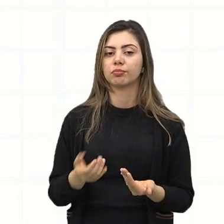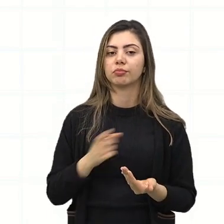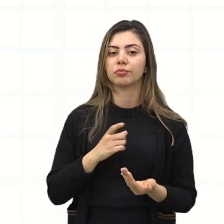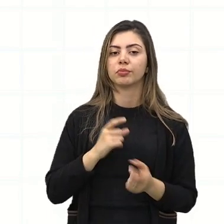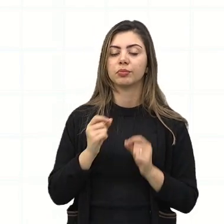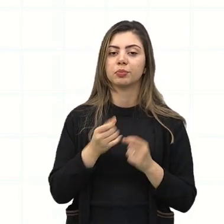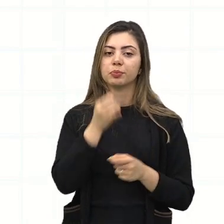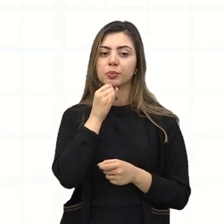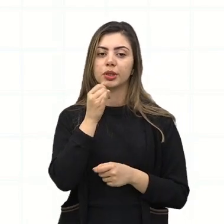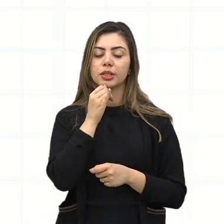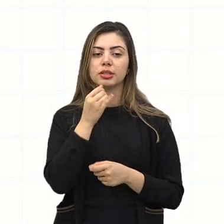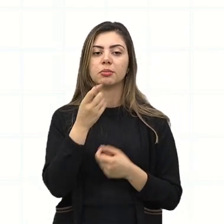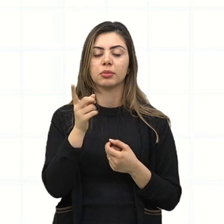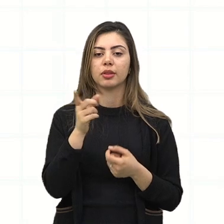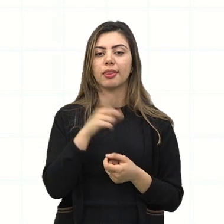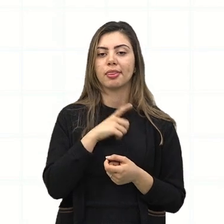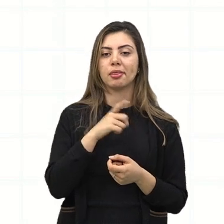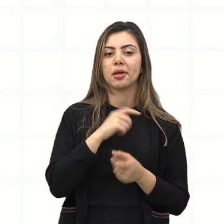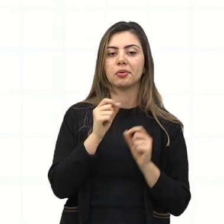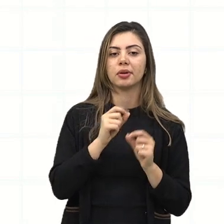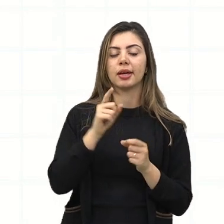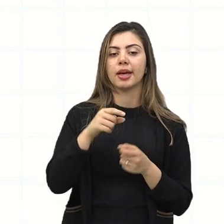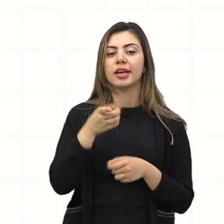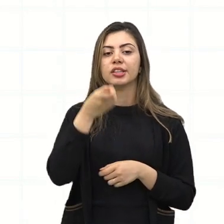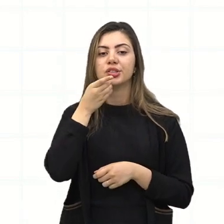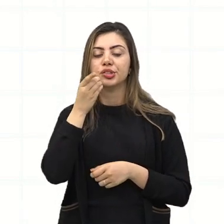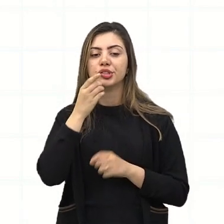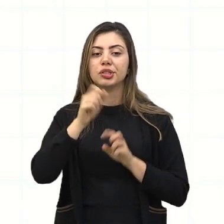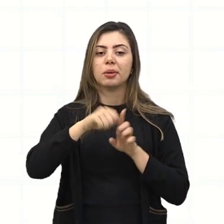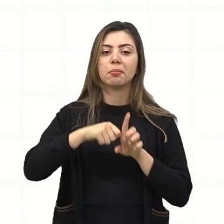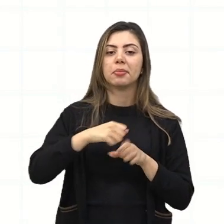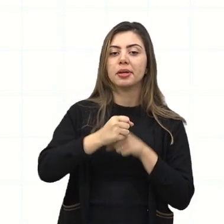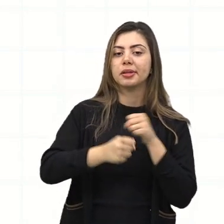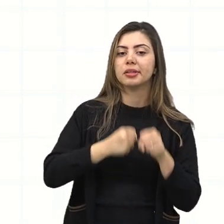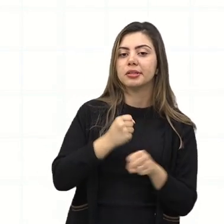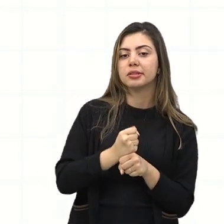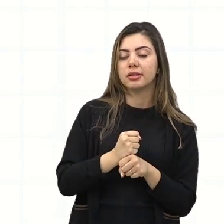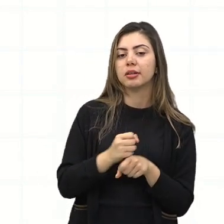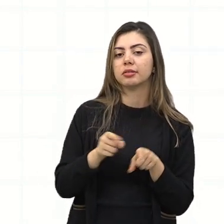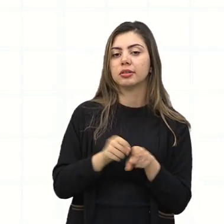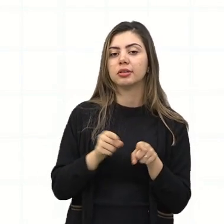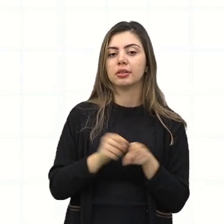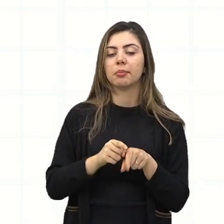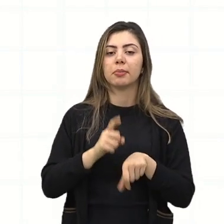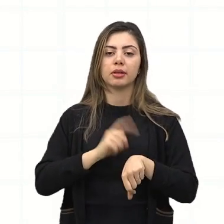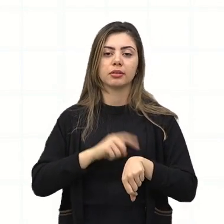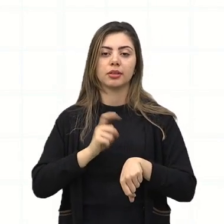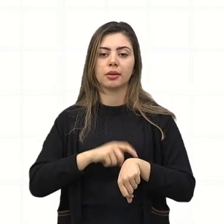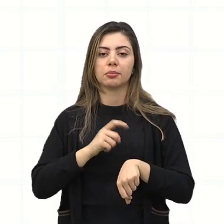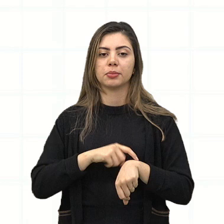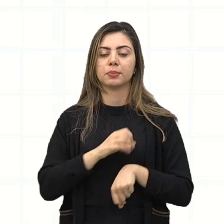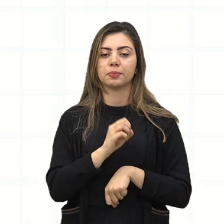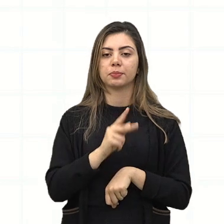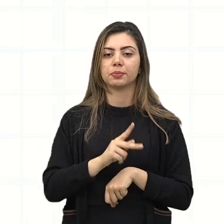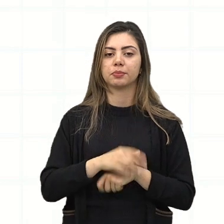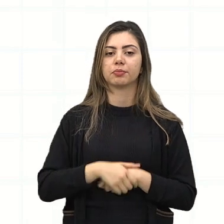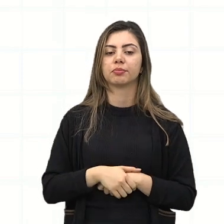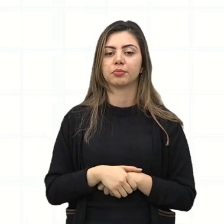por meio de construção de dia, mês, ano e estações de tempo, tá?